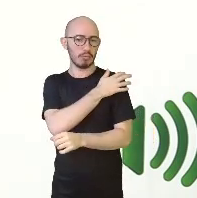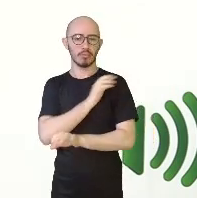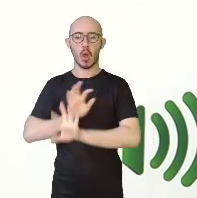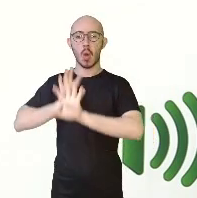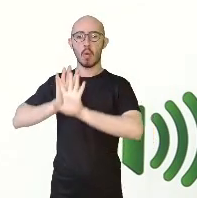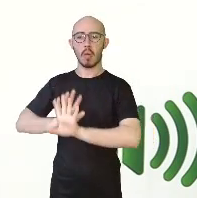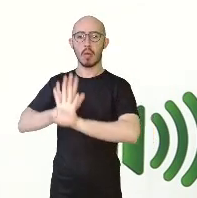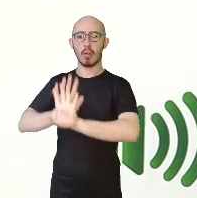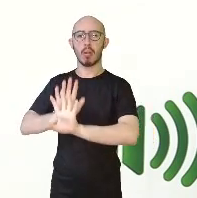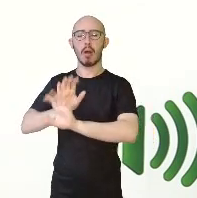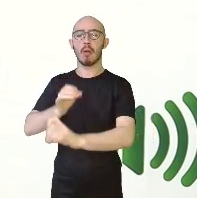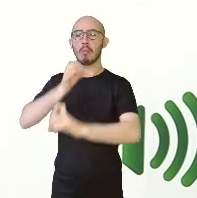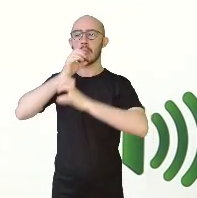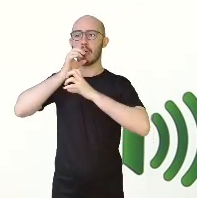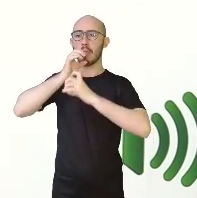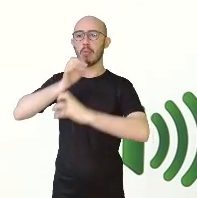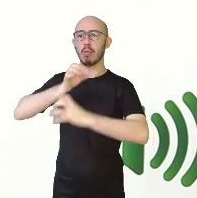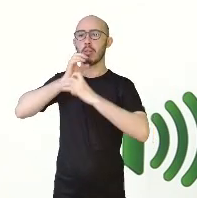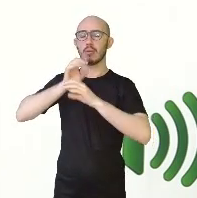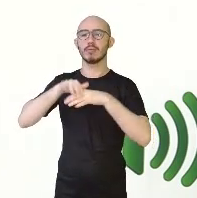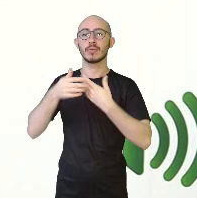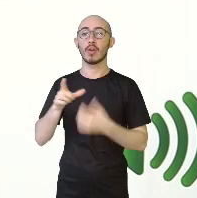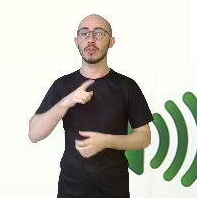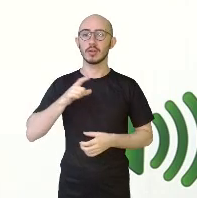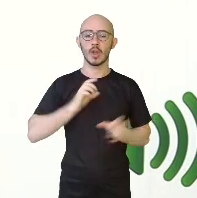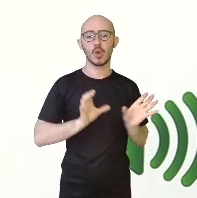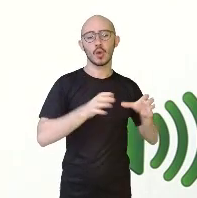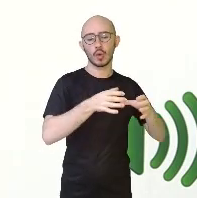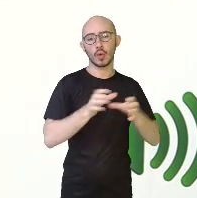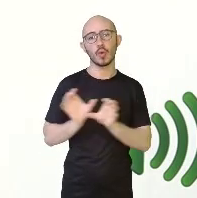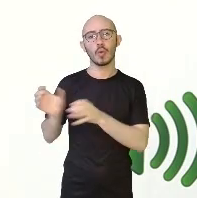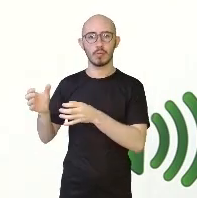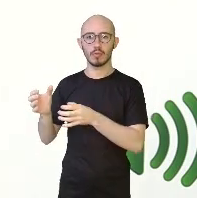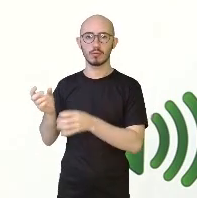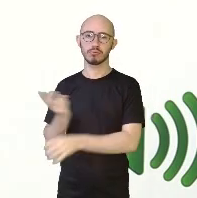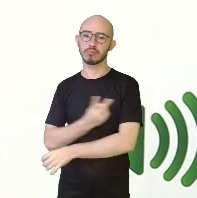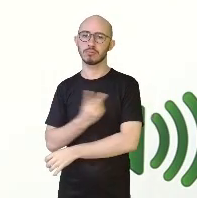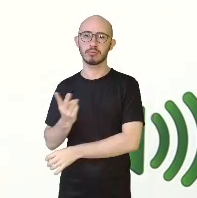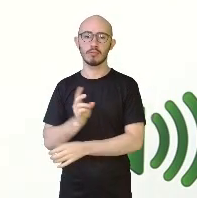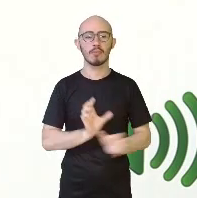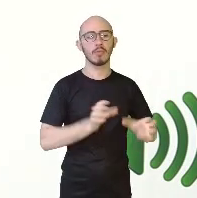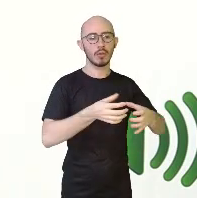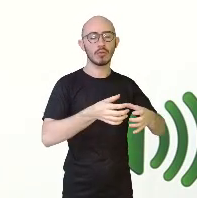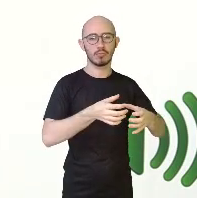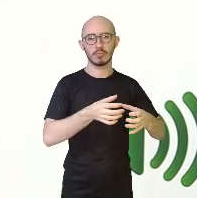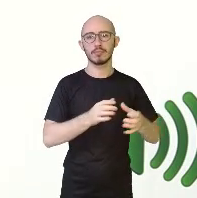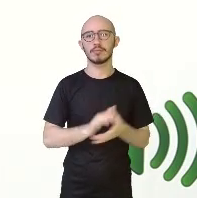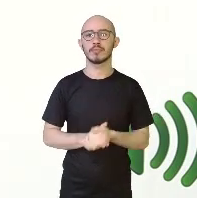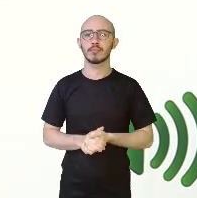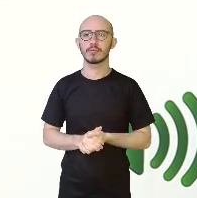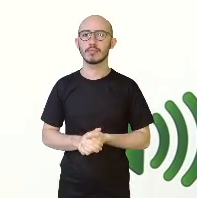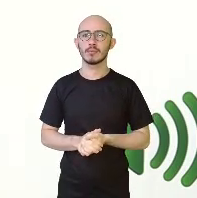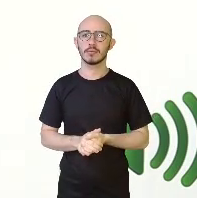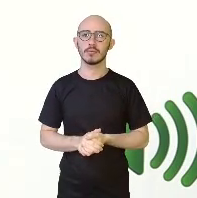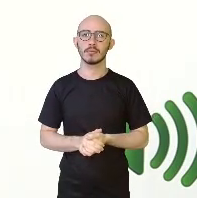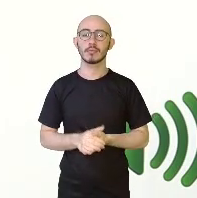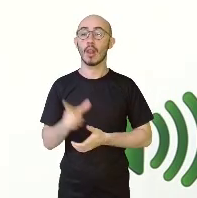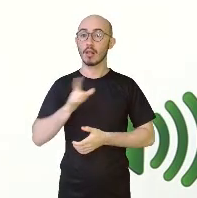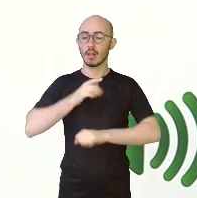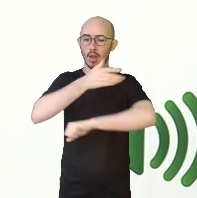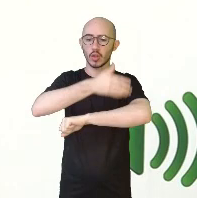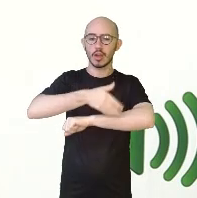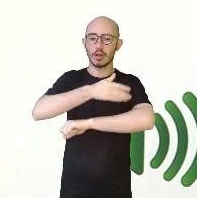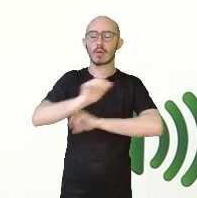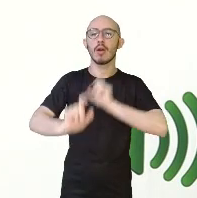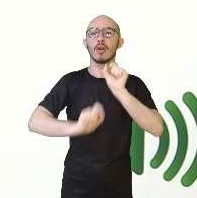dois grupos, vocês lembram na aula que a gente viu? As marchas militares, e tinha um outro grupo também que estava ali presente nas ruas, que